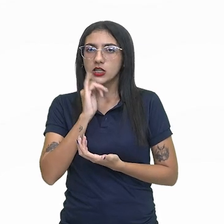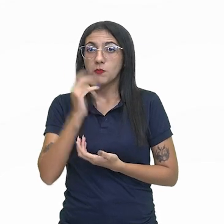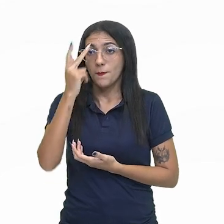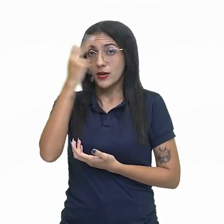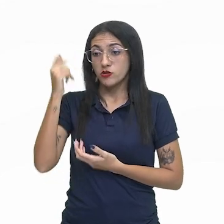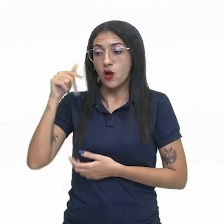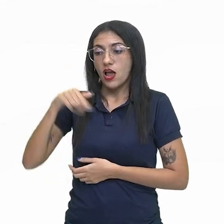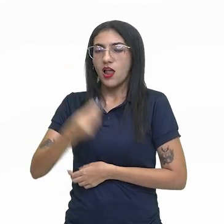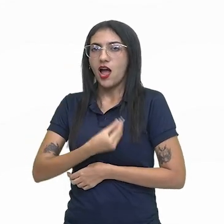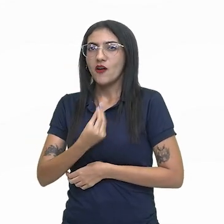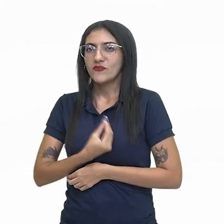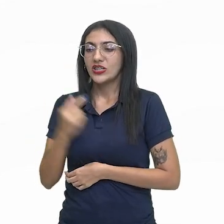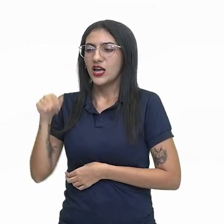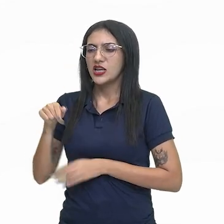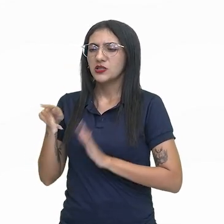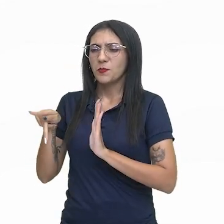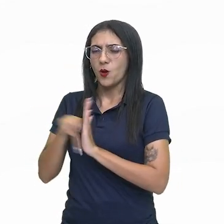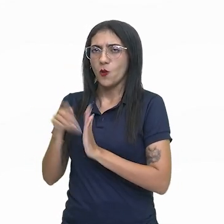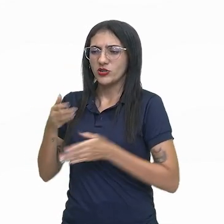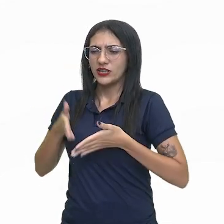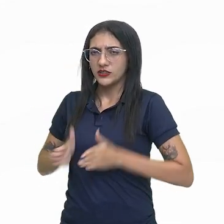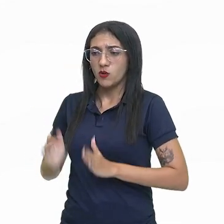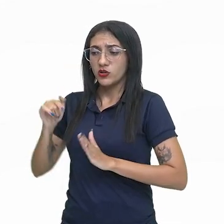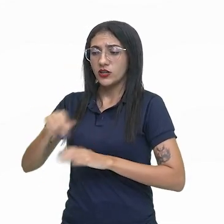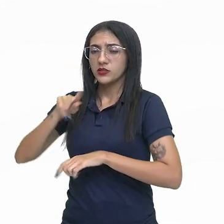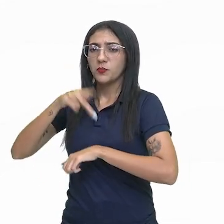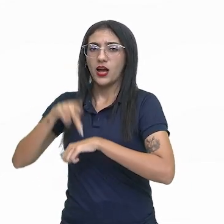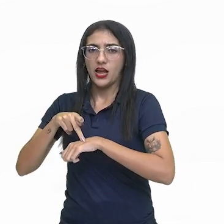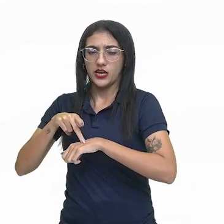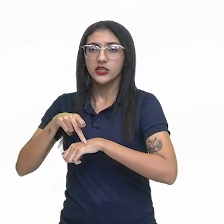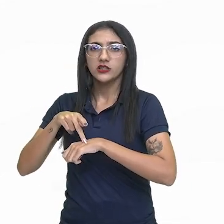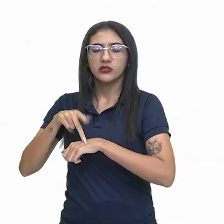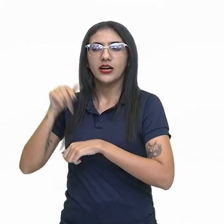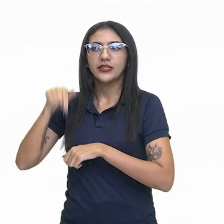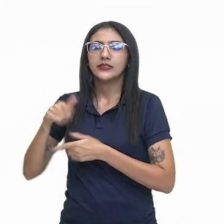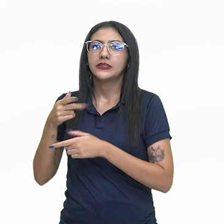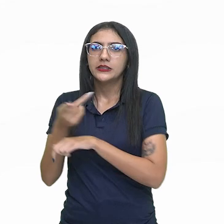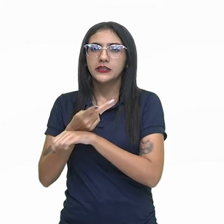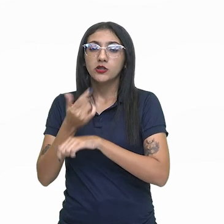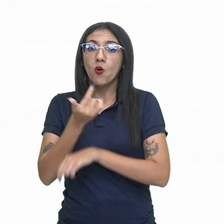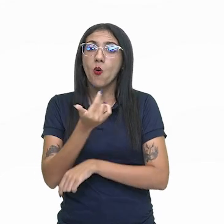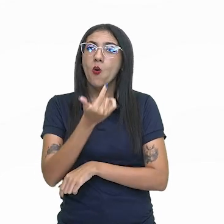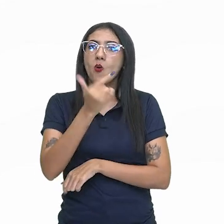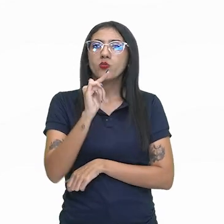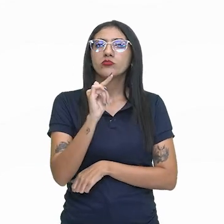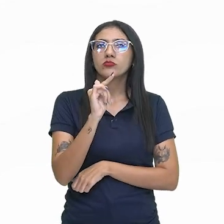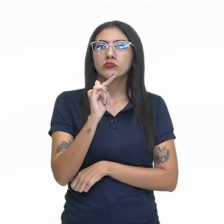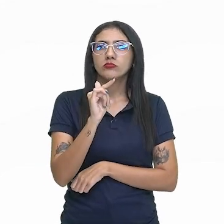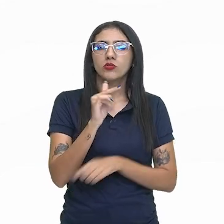ela sai ali do seu país de origem, ela está indo ali para um outro